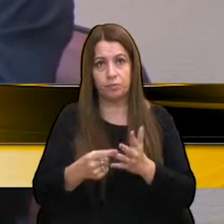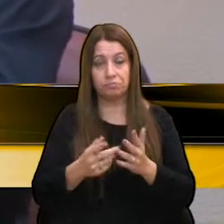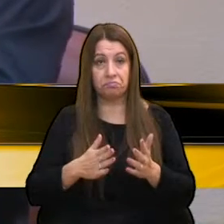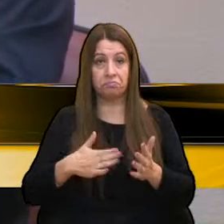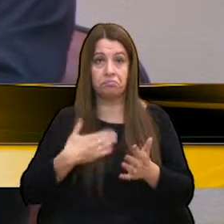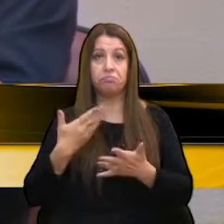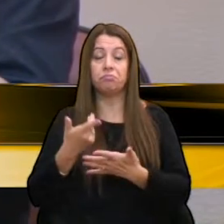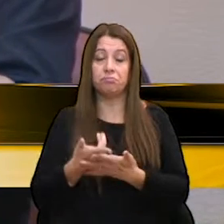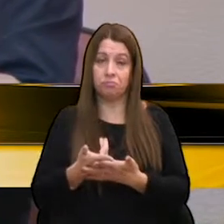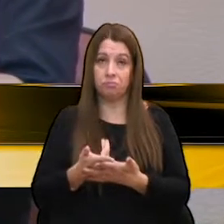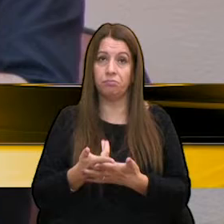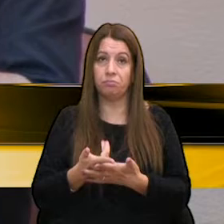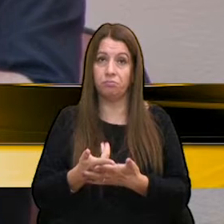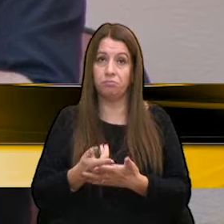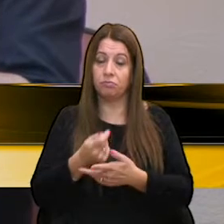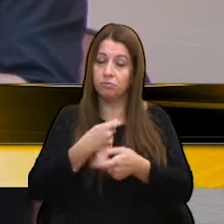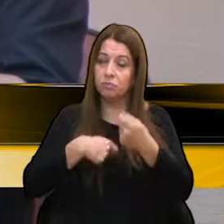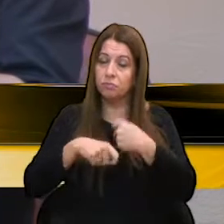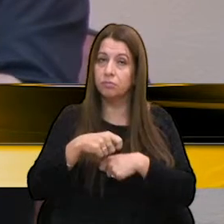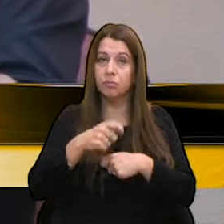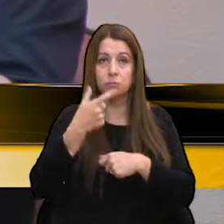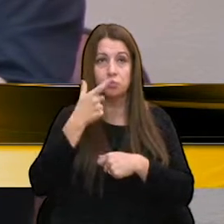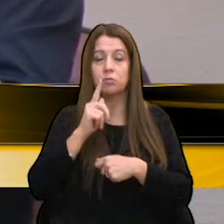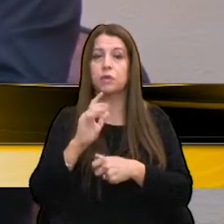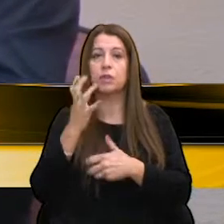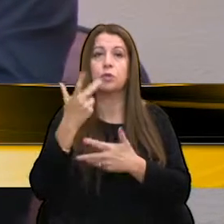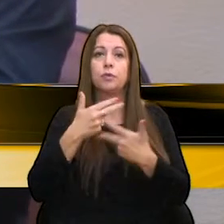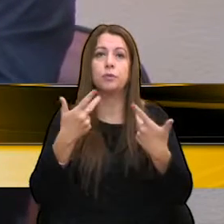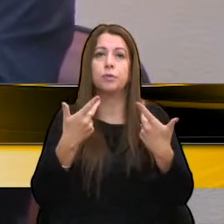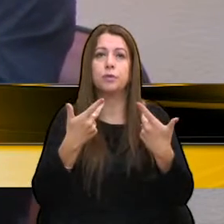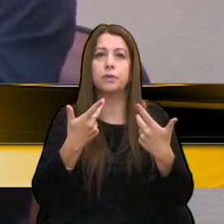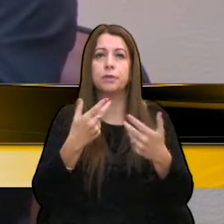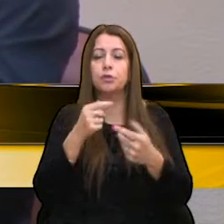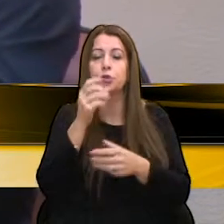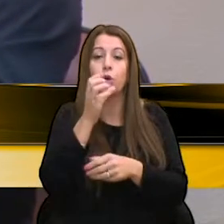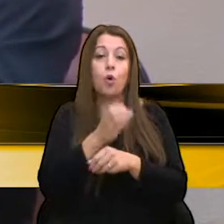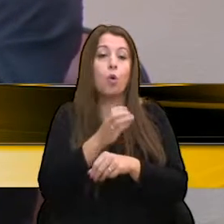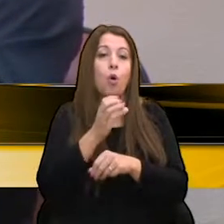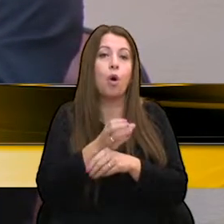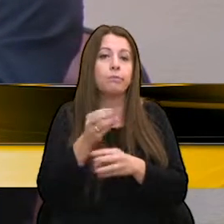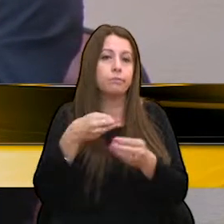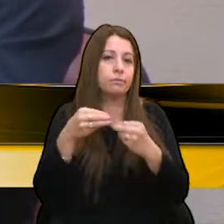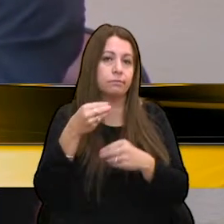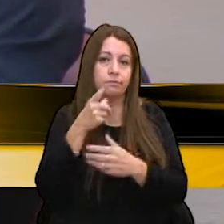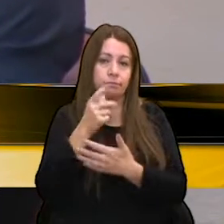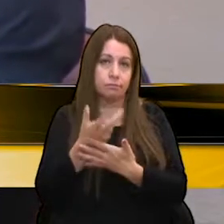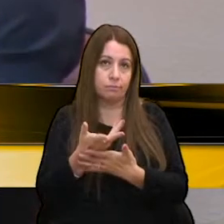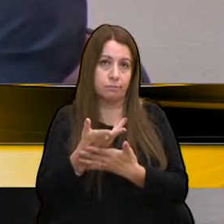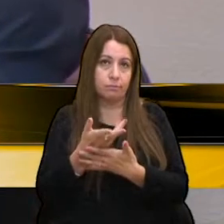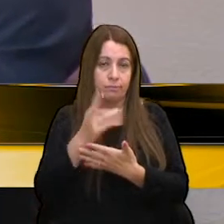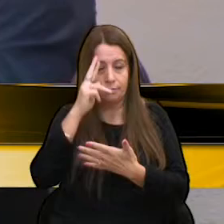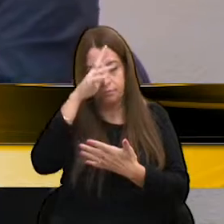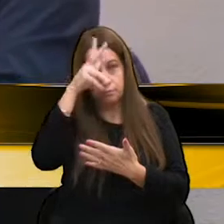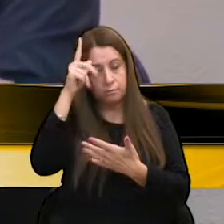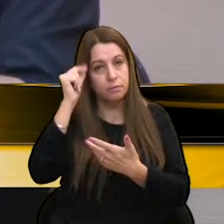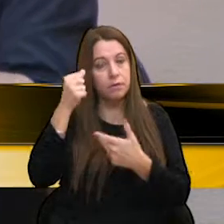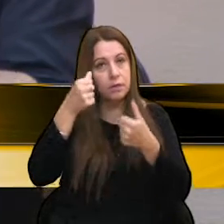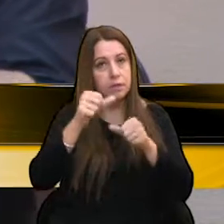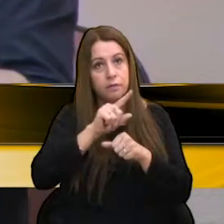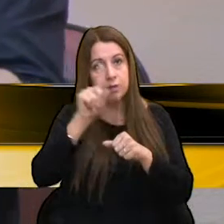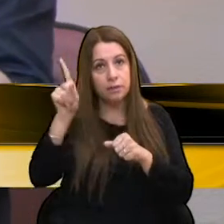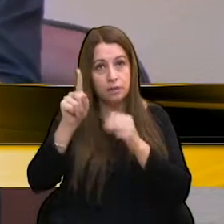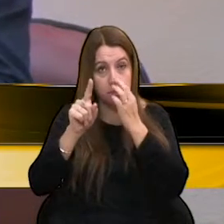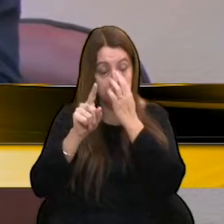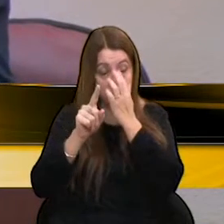Me surpreende, né, que uma administração não consiga resolver uma questão de copinhos de água para um evento. O prefeito esteve lá nesse